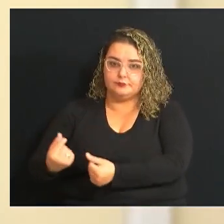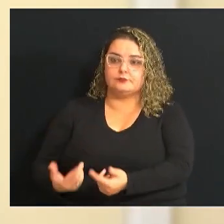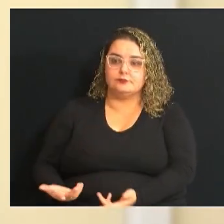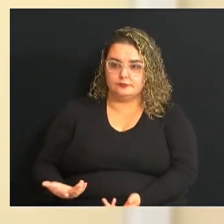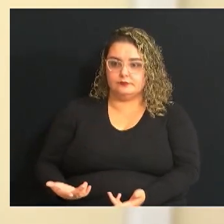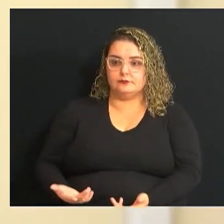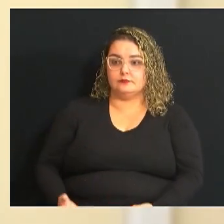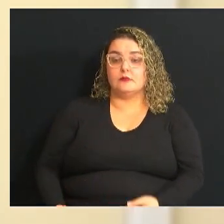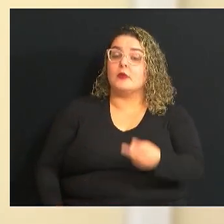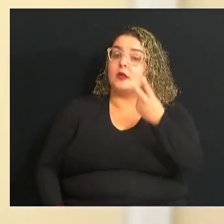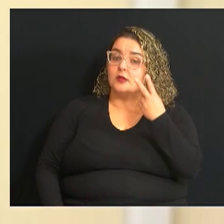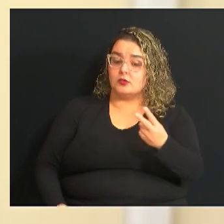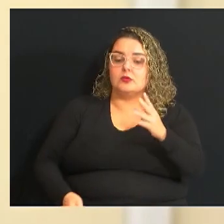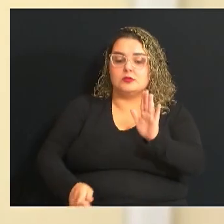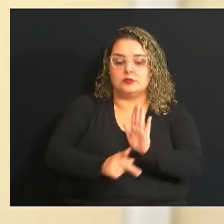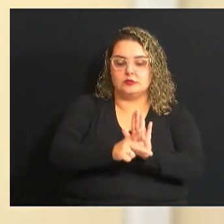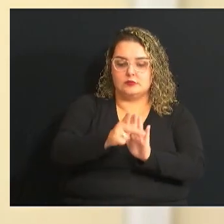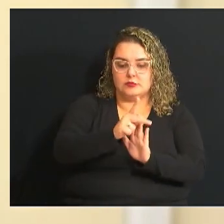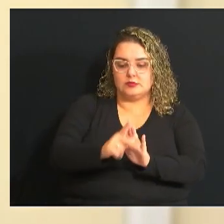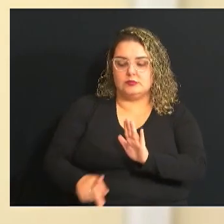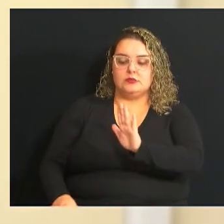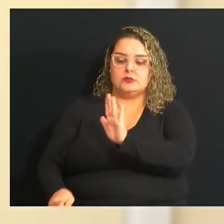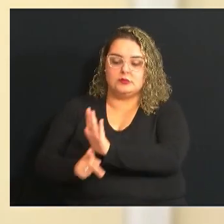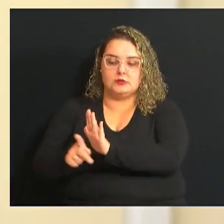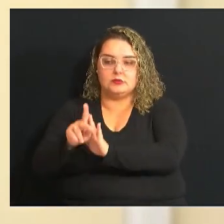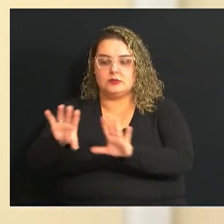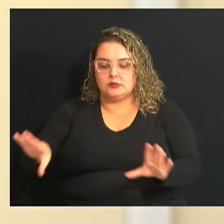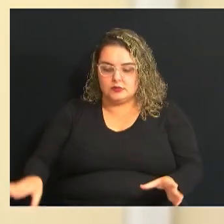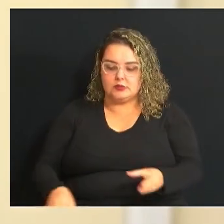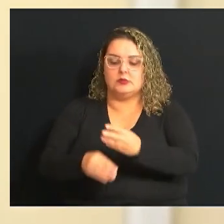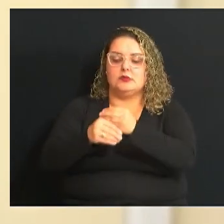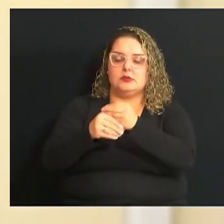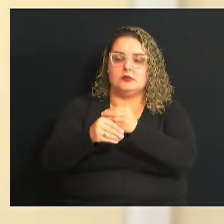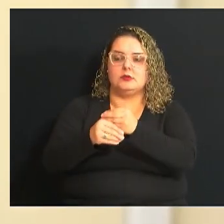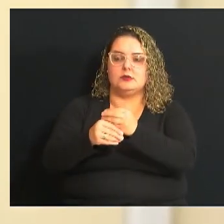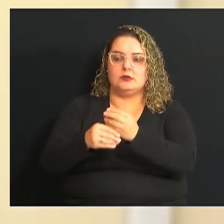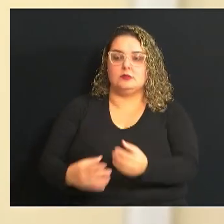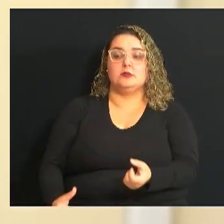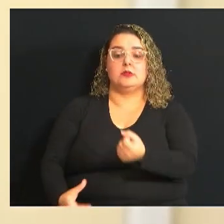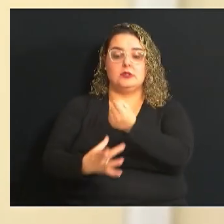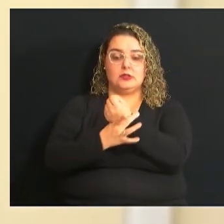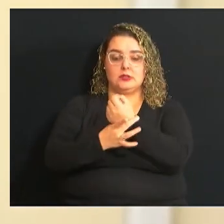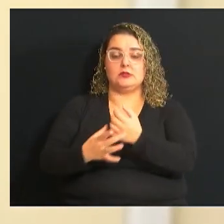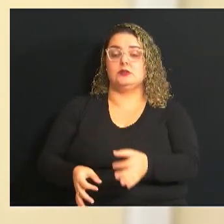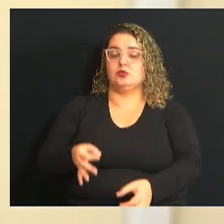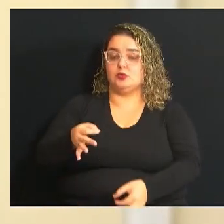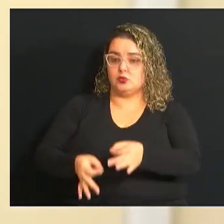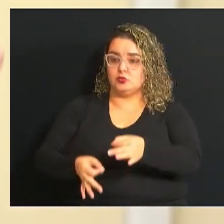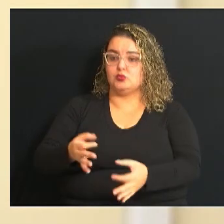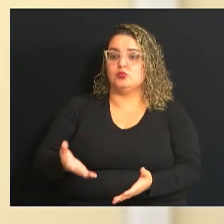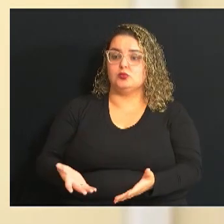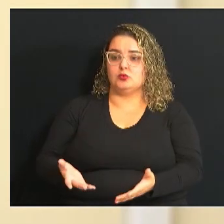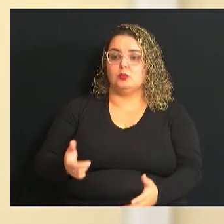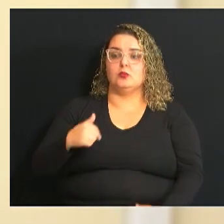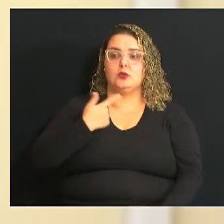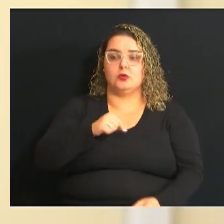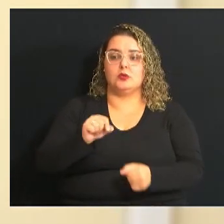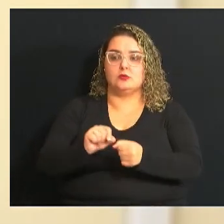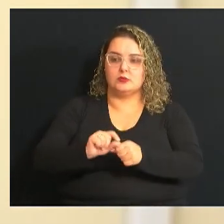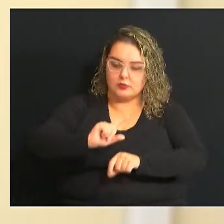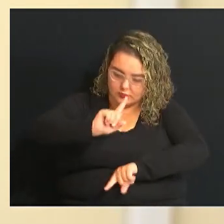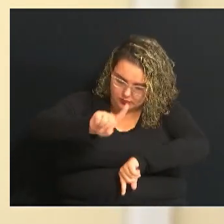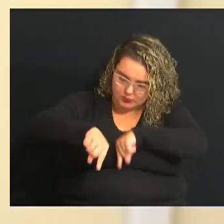artigo 41 da Lei Orgânica do Município, que diz que a concessão dos serviços deve se dar através de autorização por